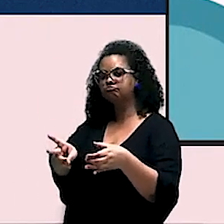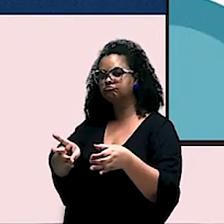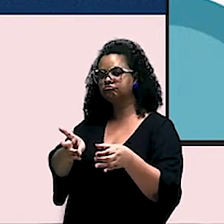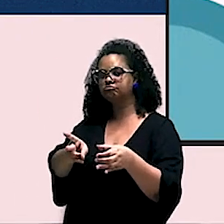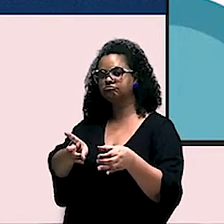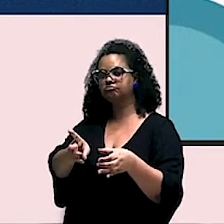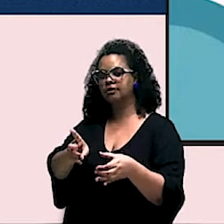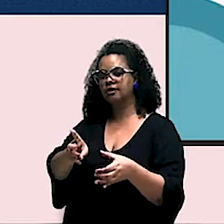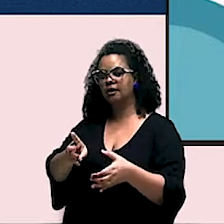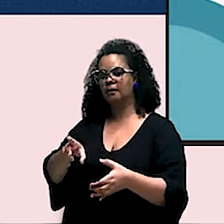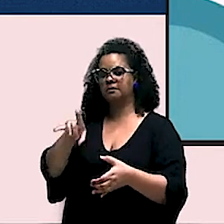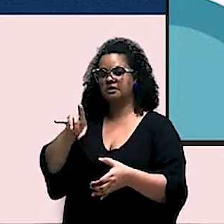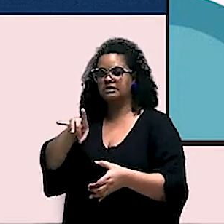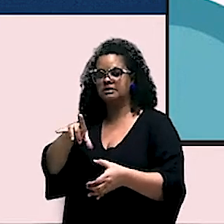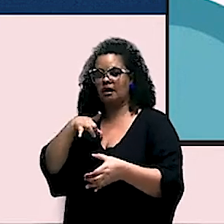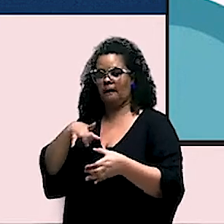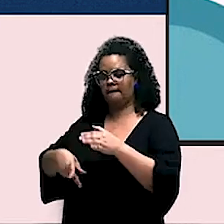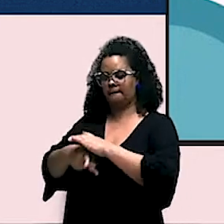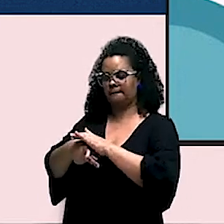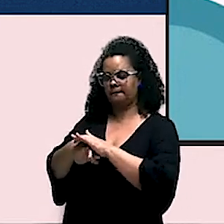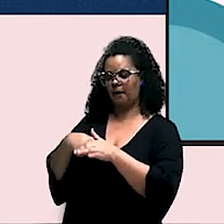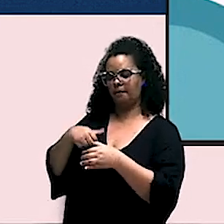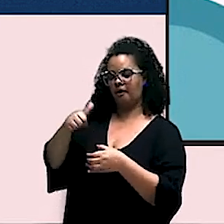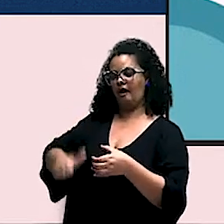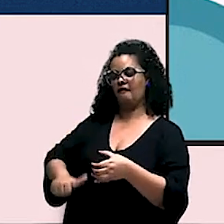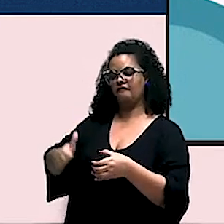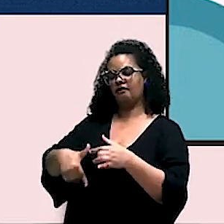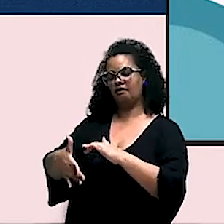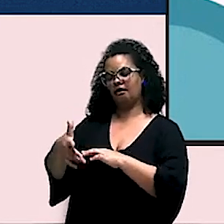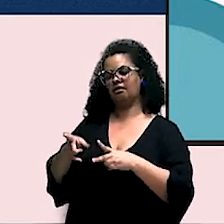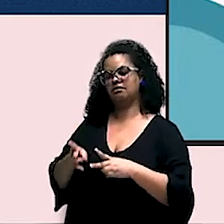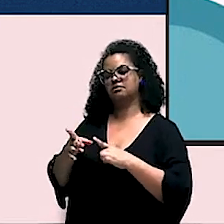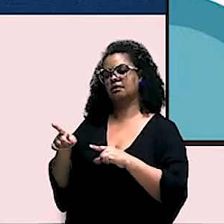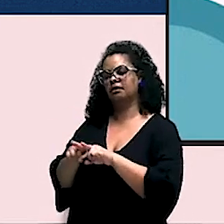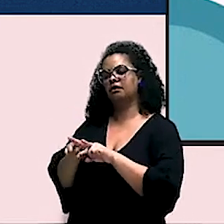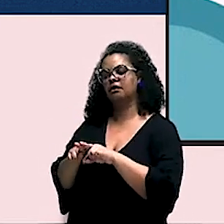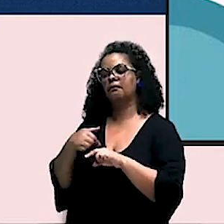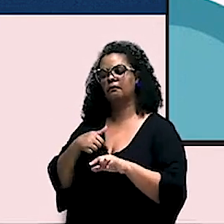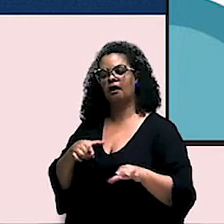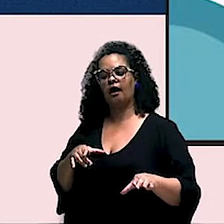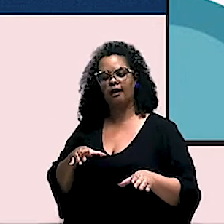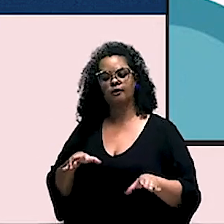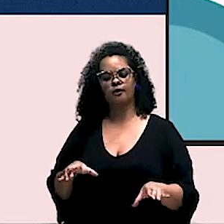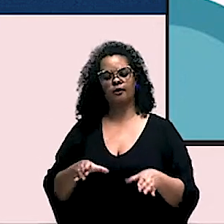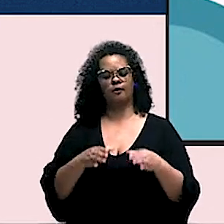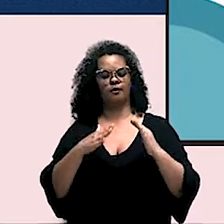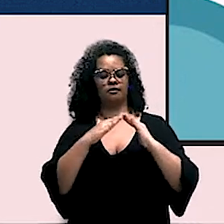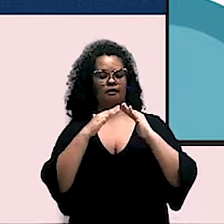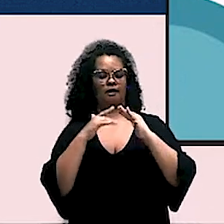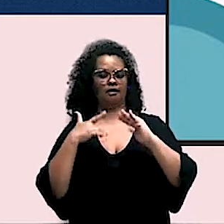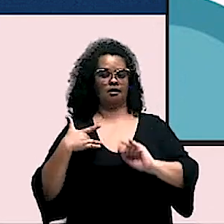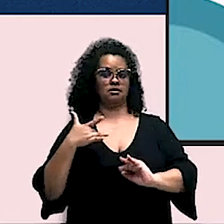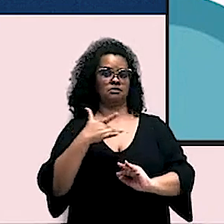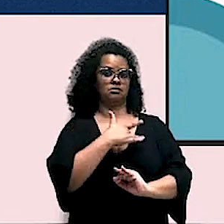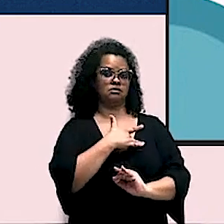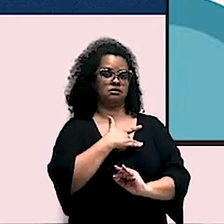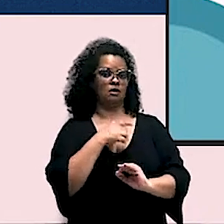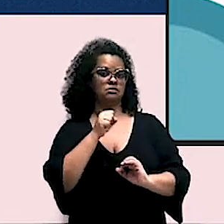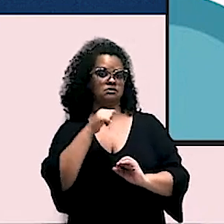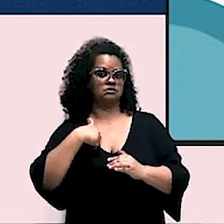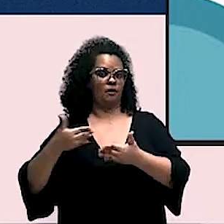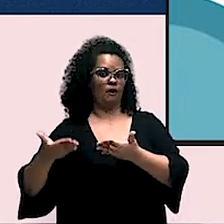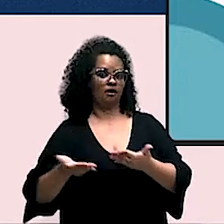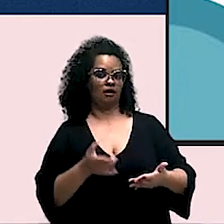se a sua atuação está sendo avaliada, e além disso a supervisão das próprias unidades de saúde, né, em que os atendimentos